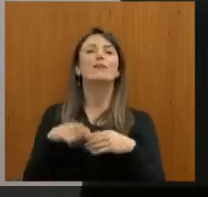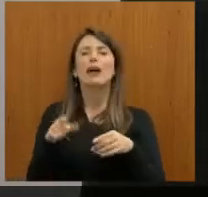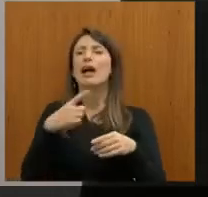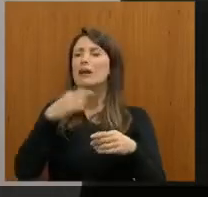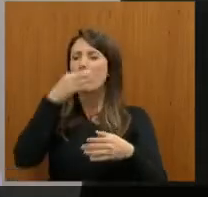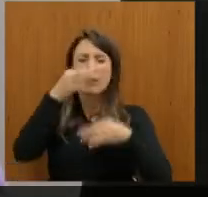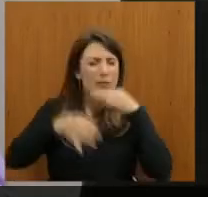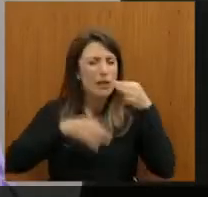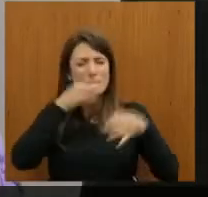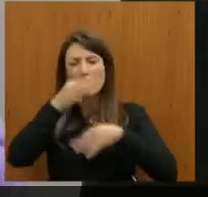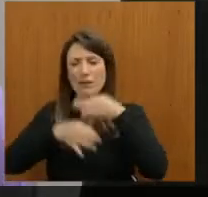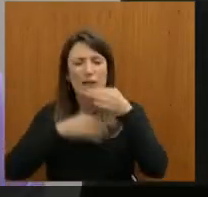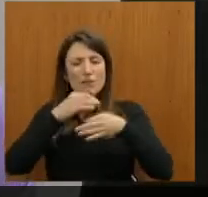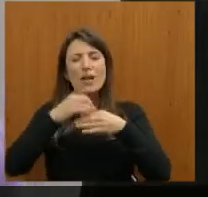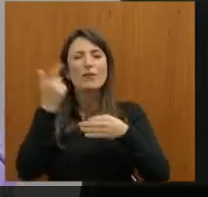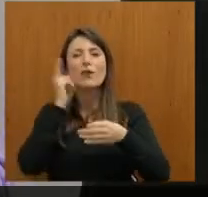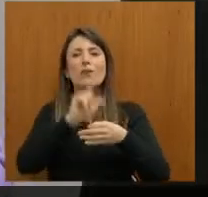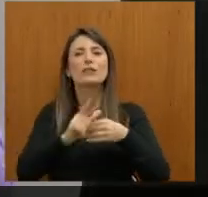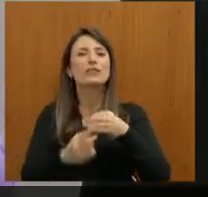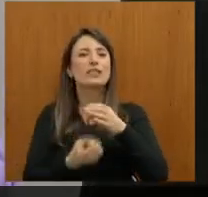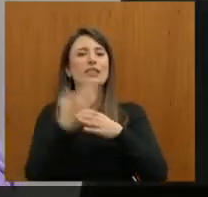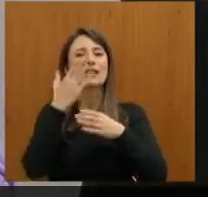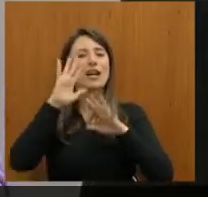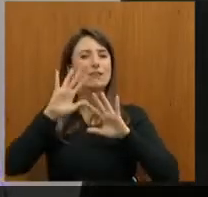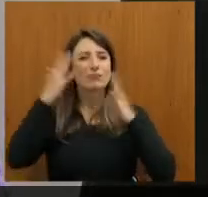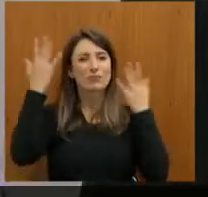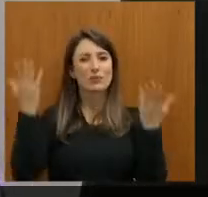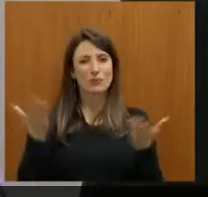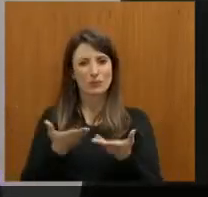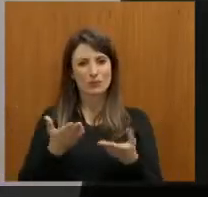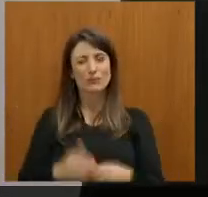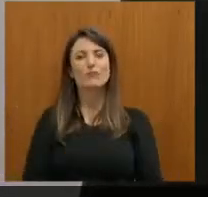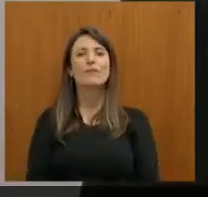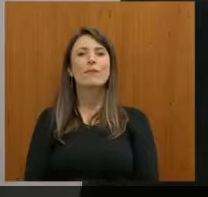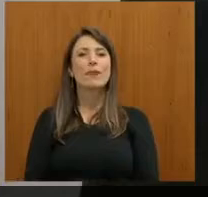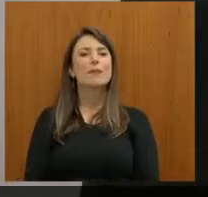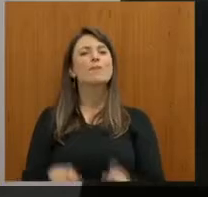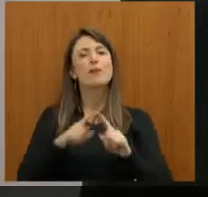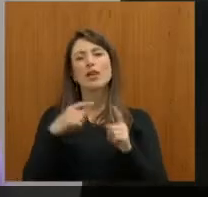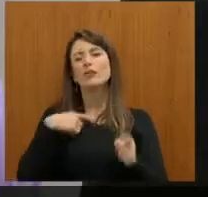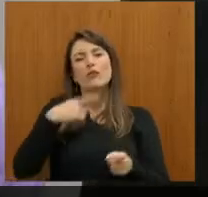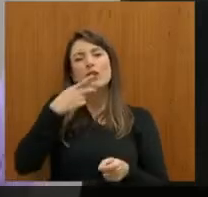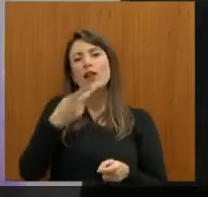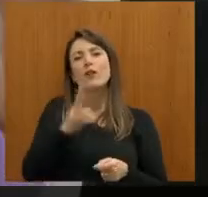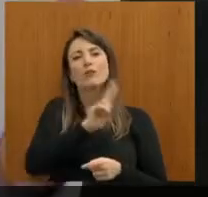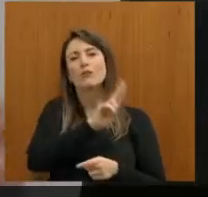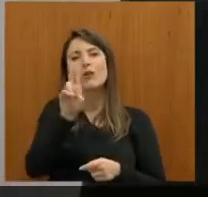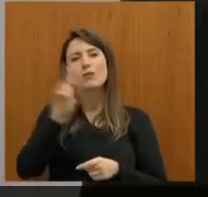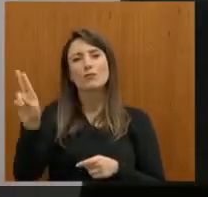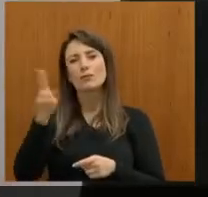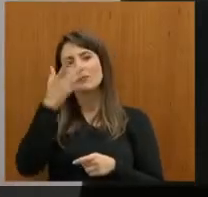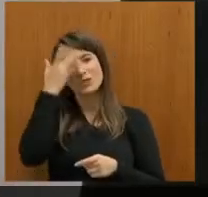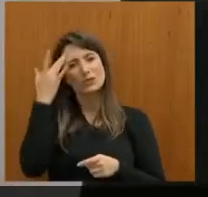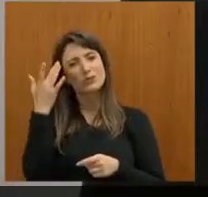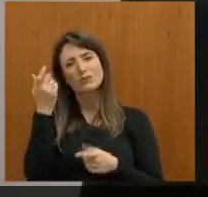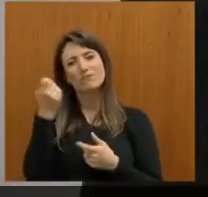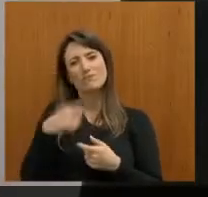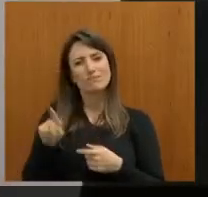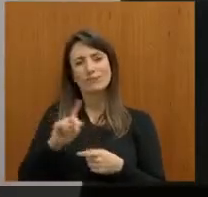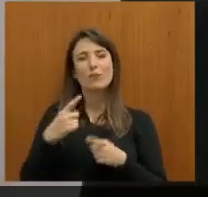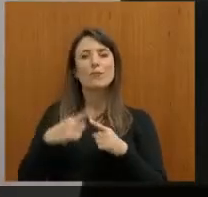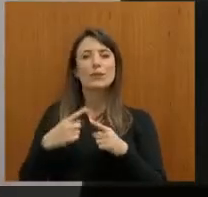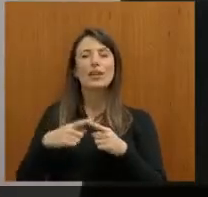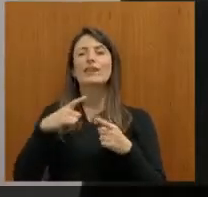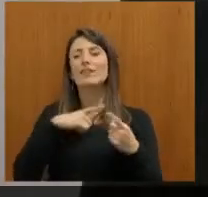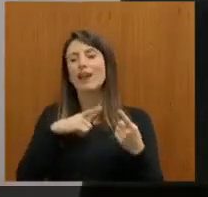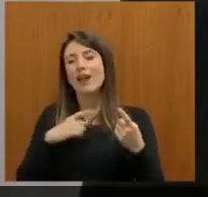pudesse acontecer eu não vou citar nomes aqui Porque de fato é a gente contou aí com